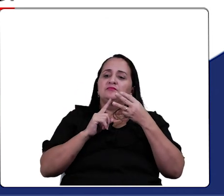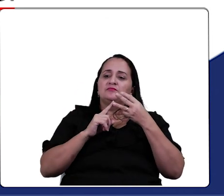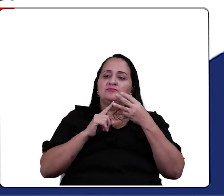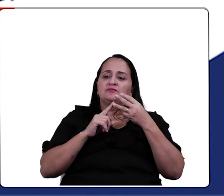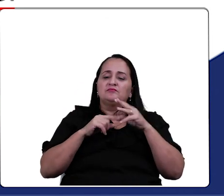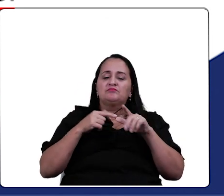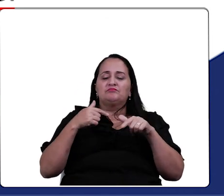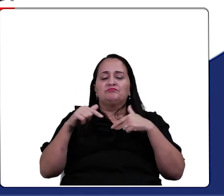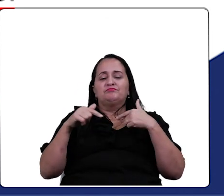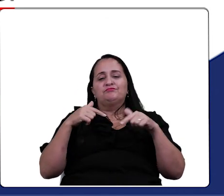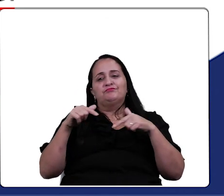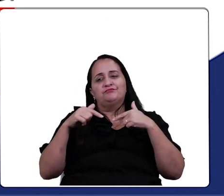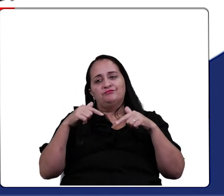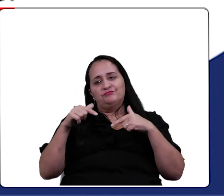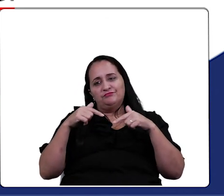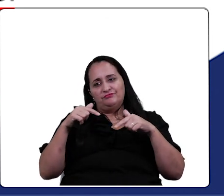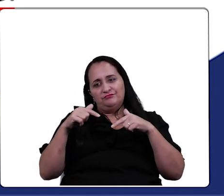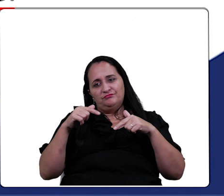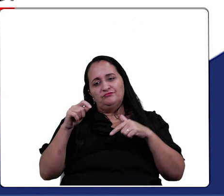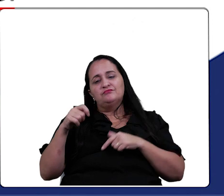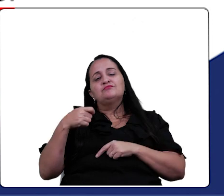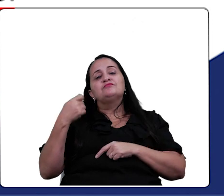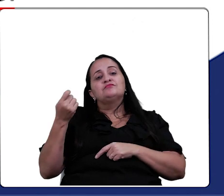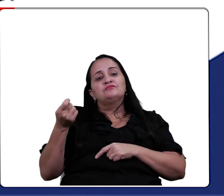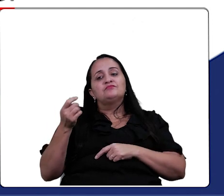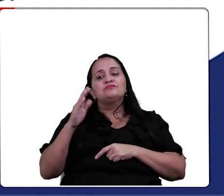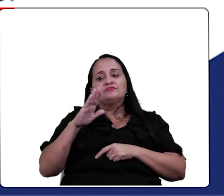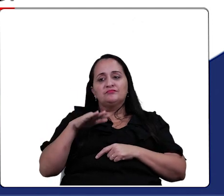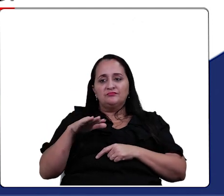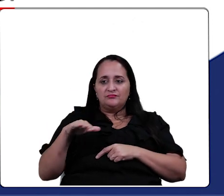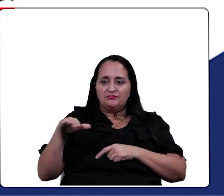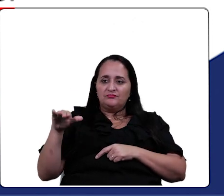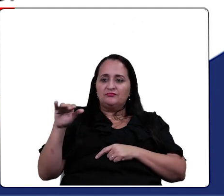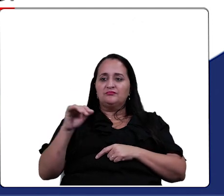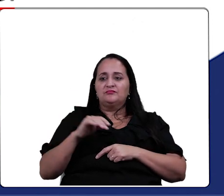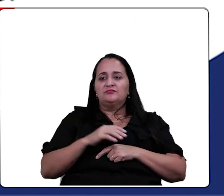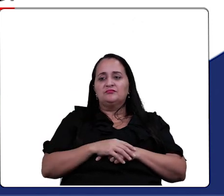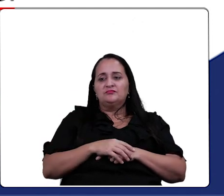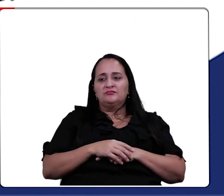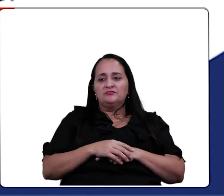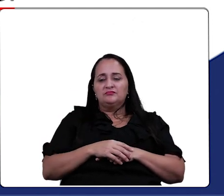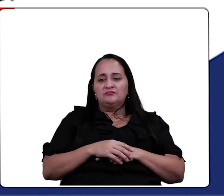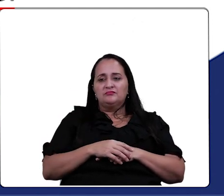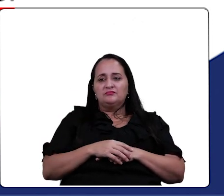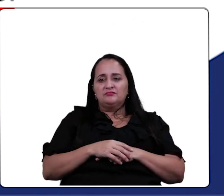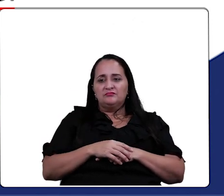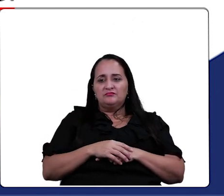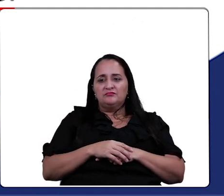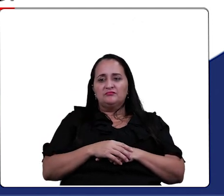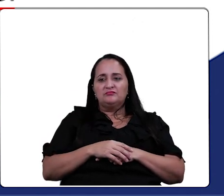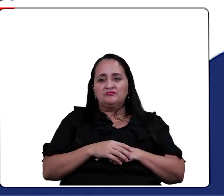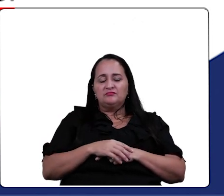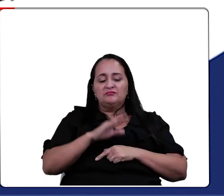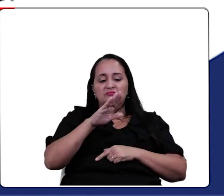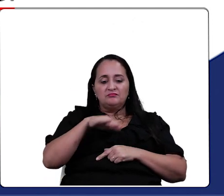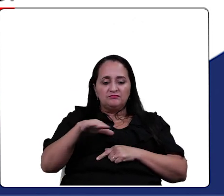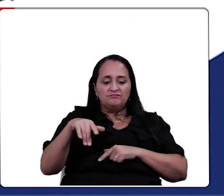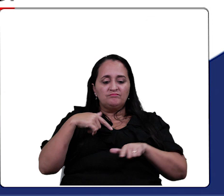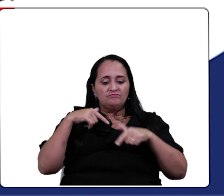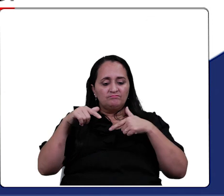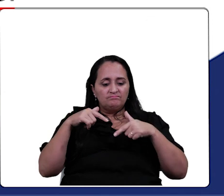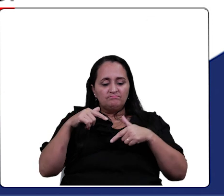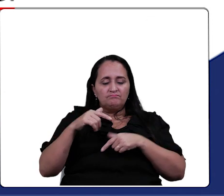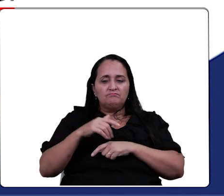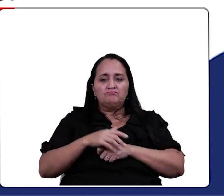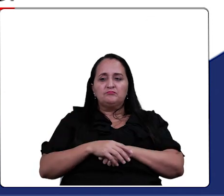linha, estão trabalhando. Quem que está trabalhando? Crianças. Crianças estão